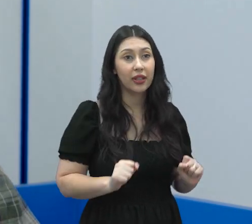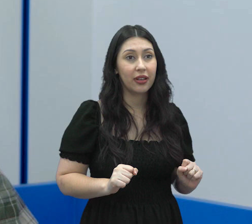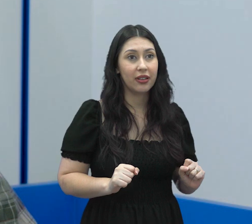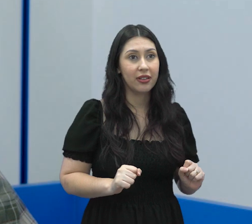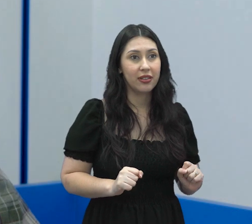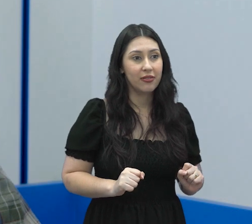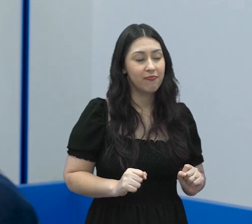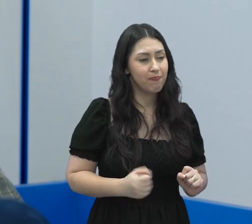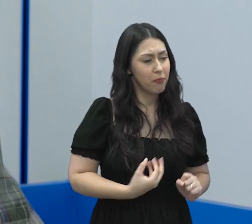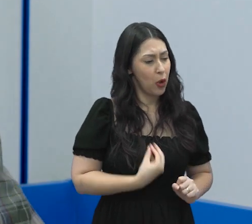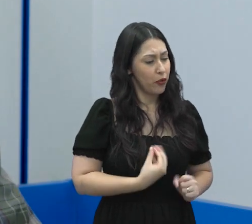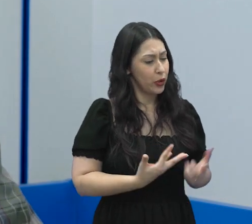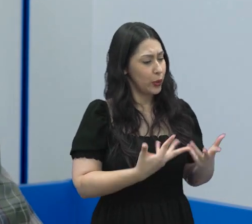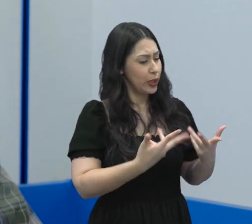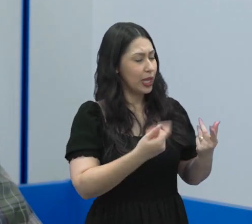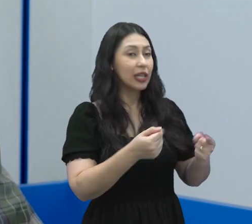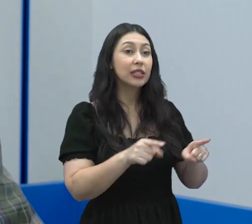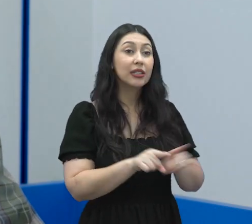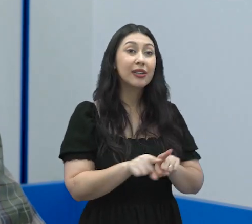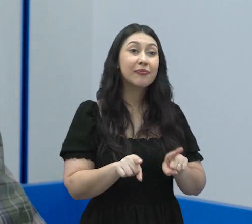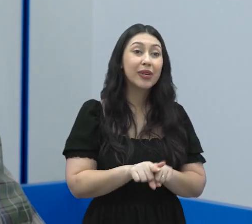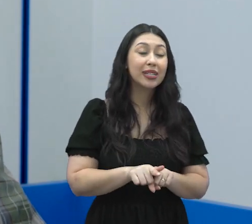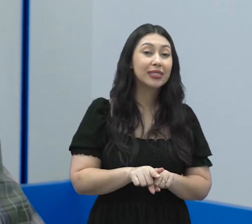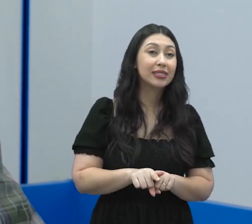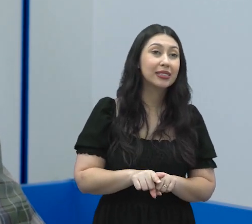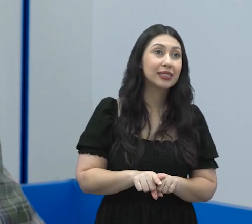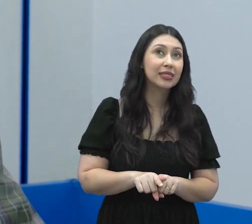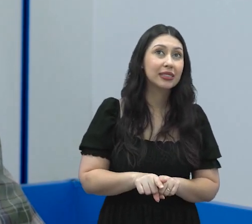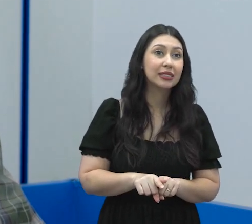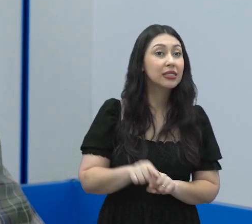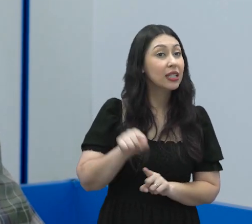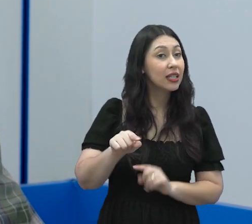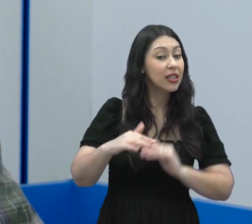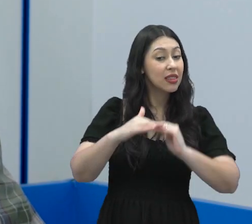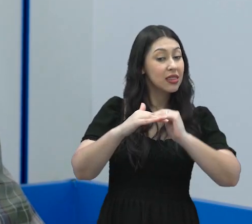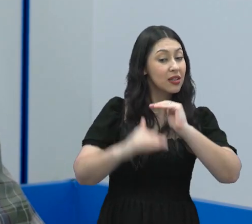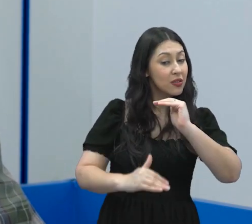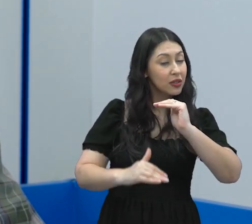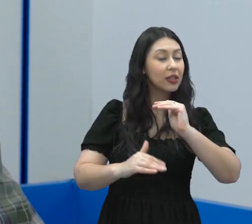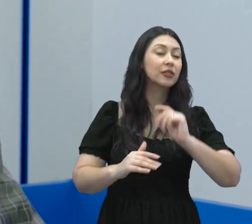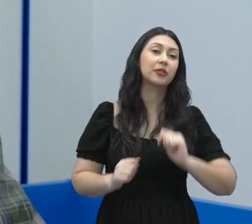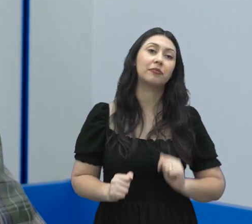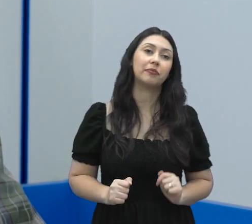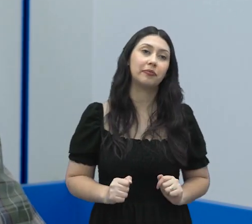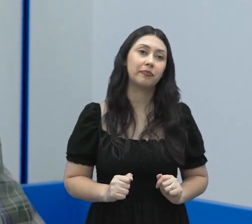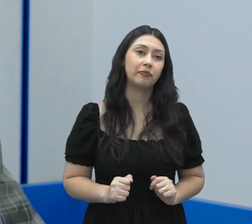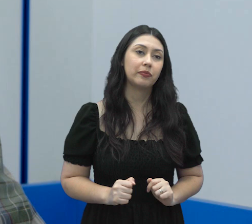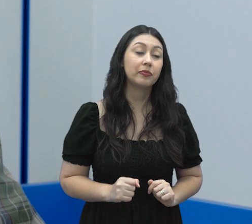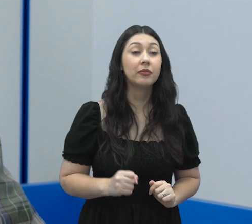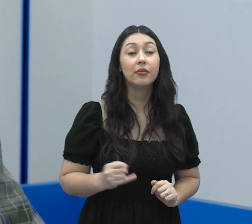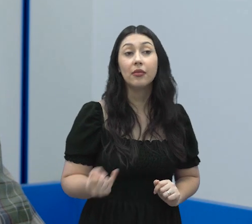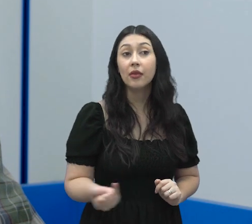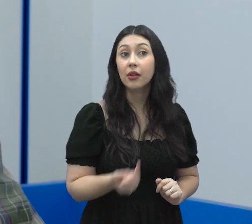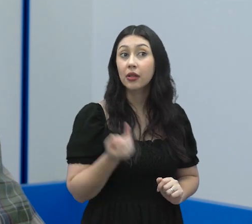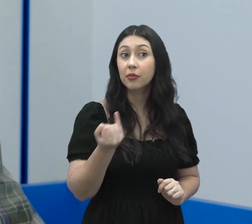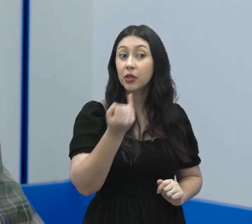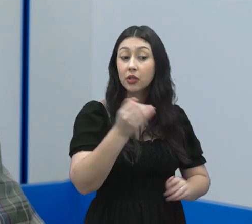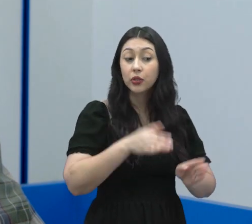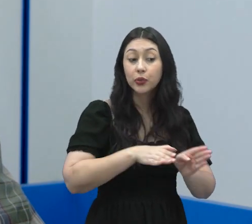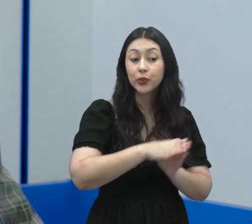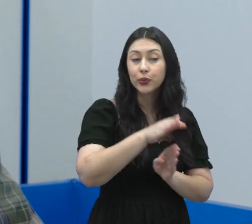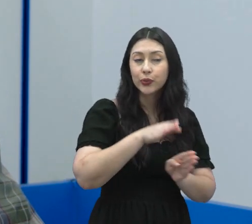né? O bem-estar e a questão dessa desigualdade. É importante